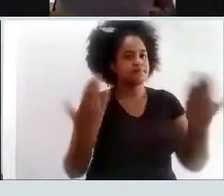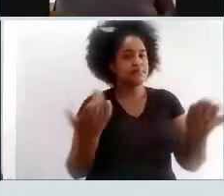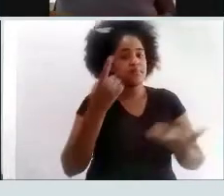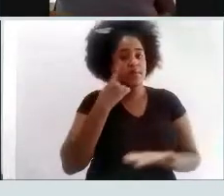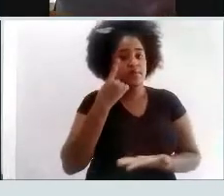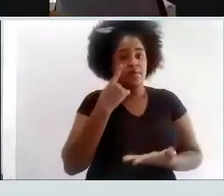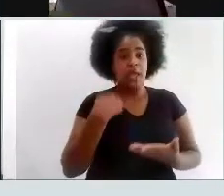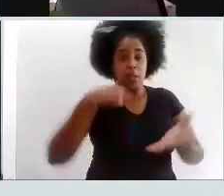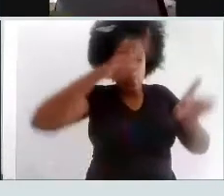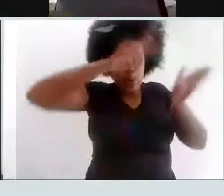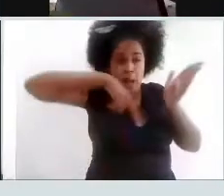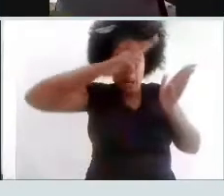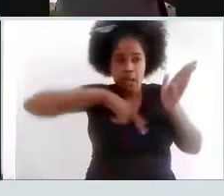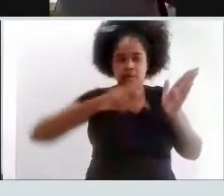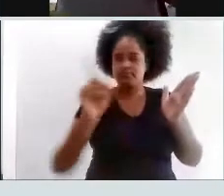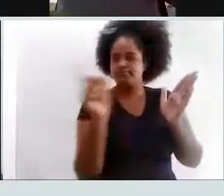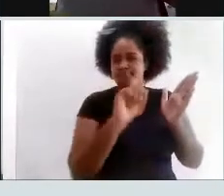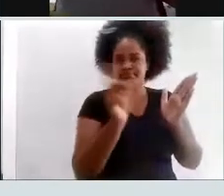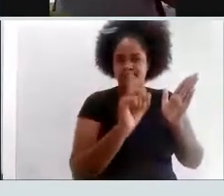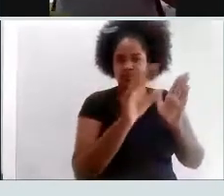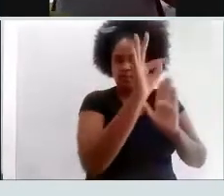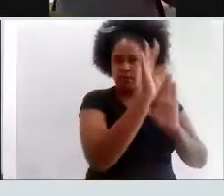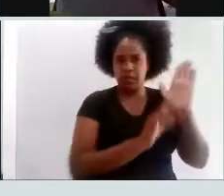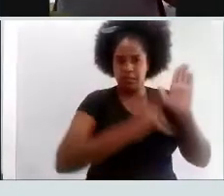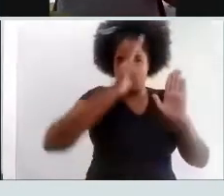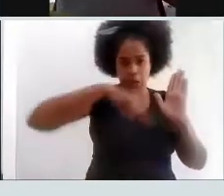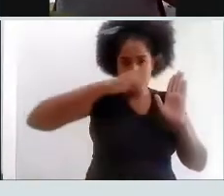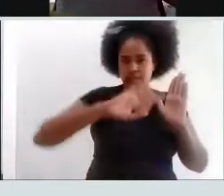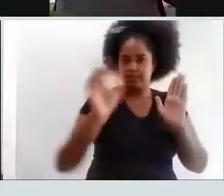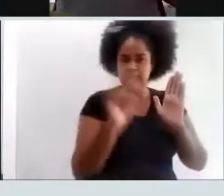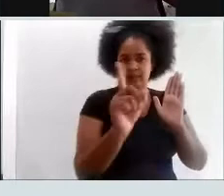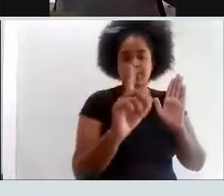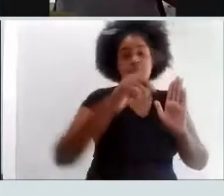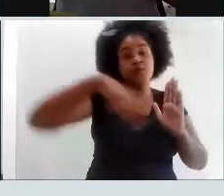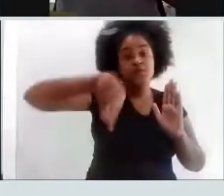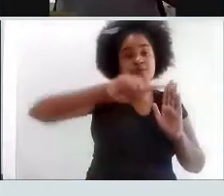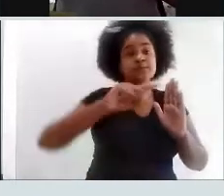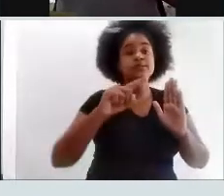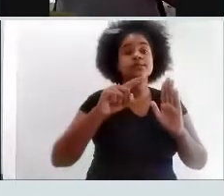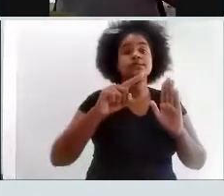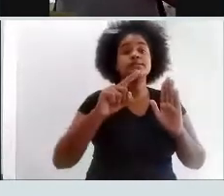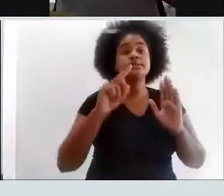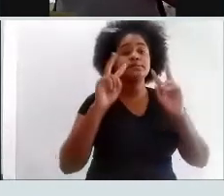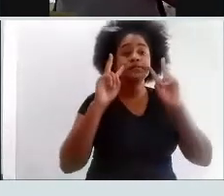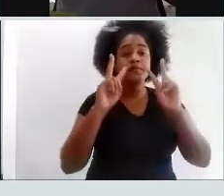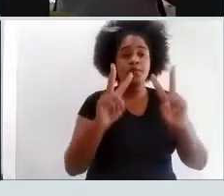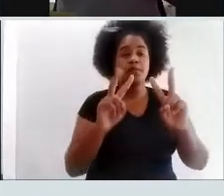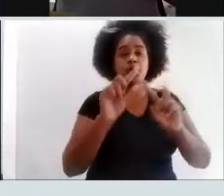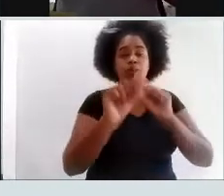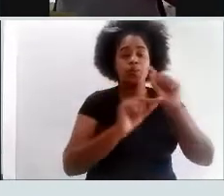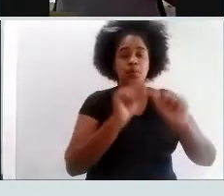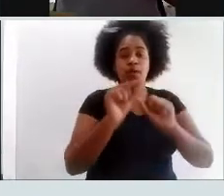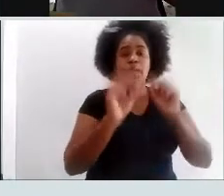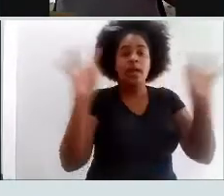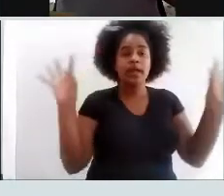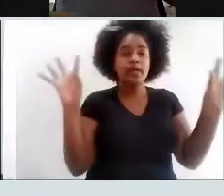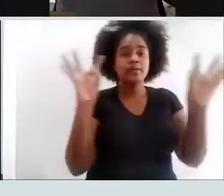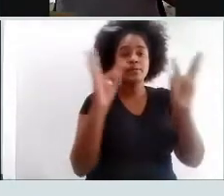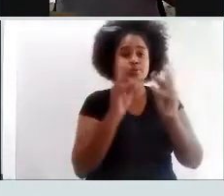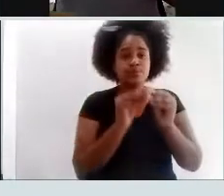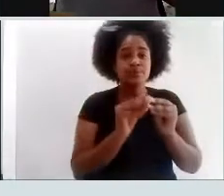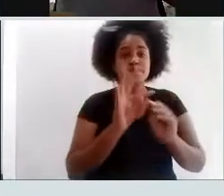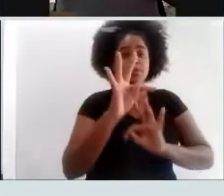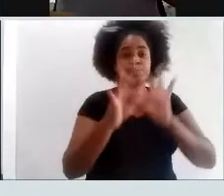já passou um tempinho, mas é só para vocês verem, foi só um recorte para que resume tudo que eu disse até então, e é até um recorte da